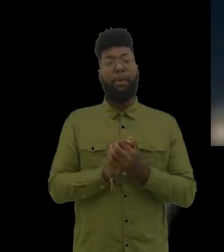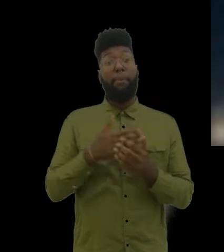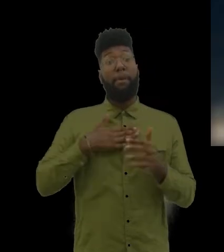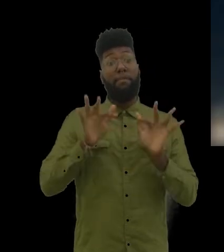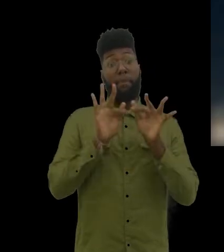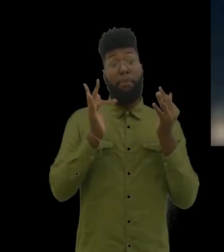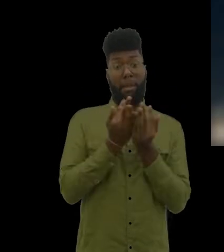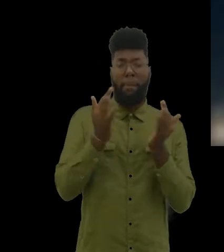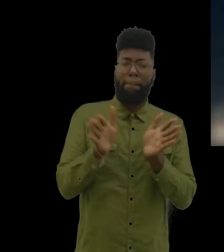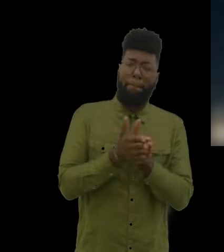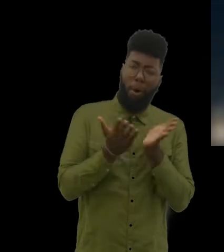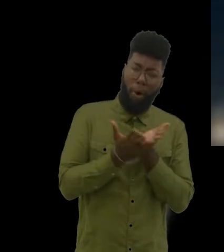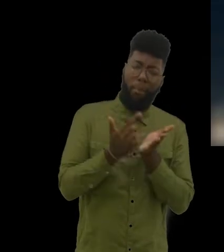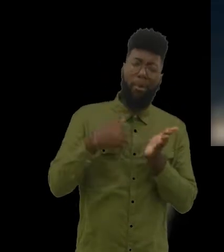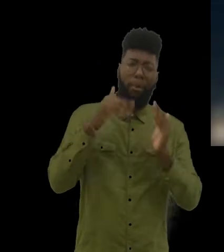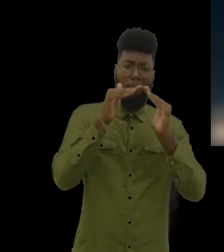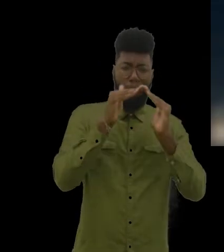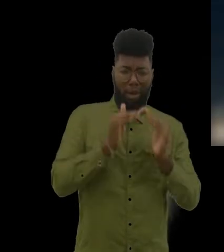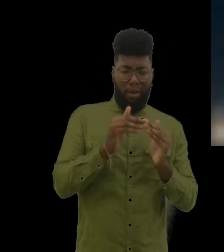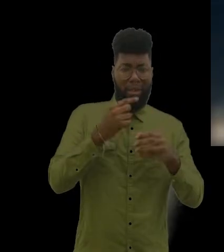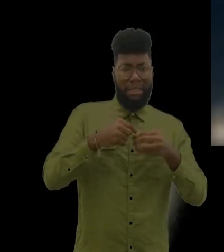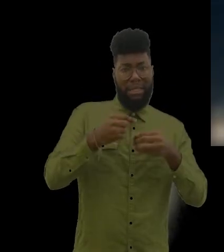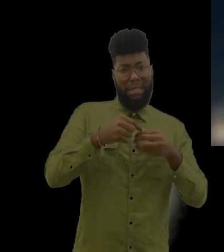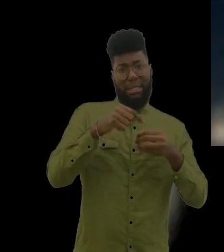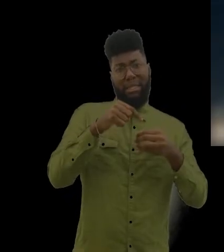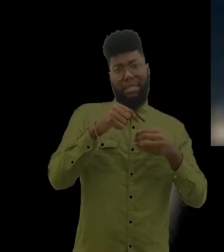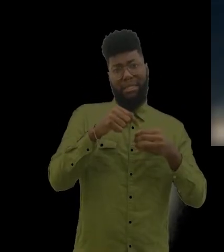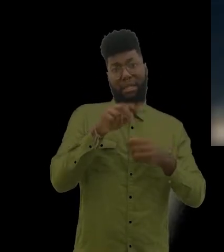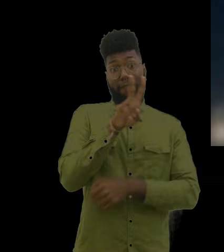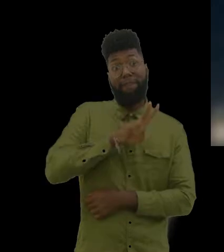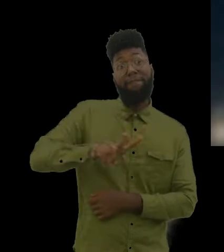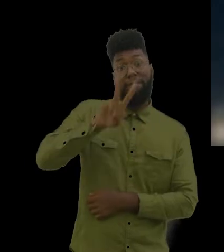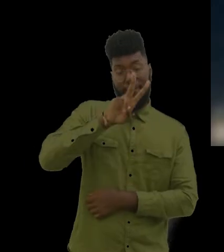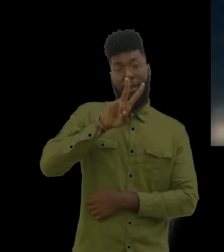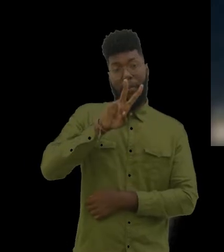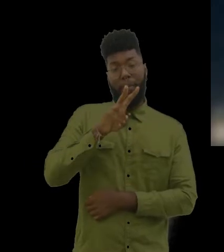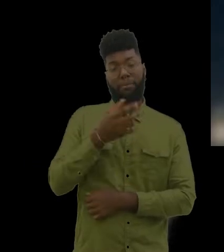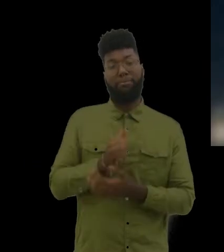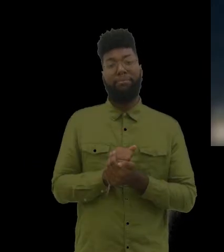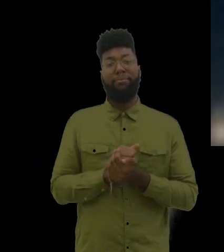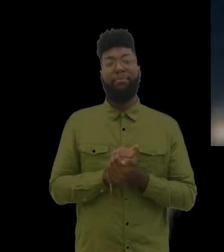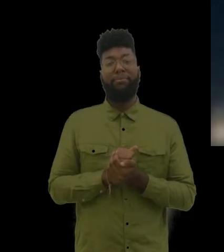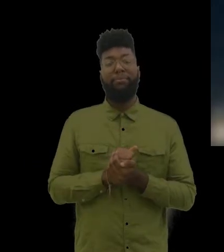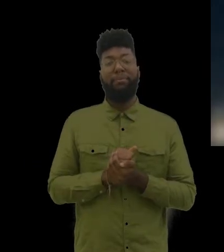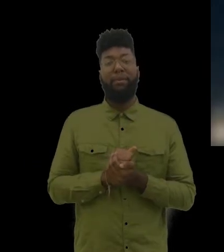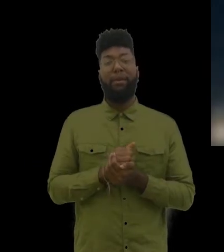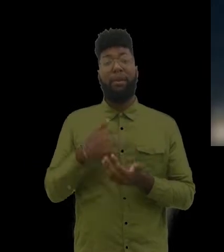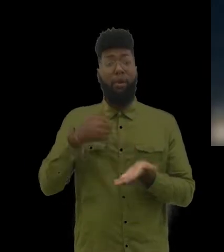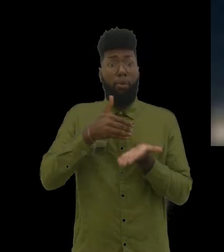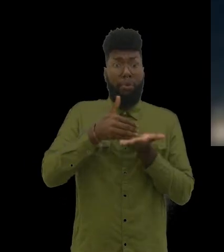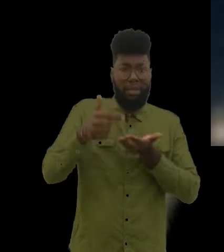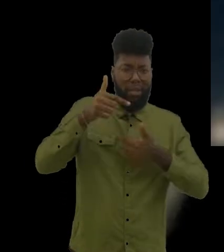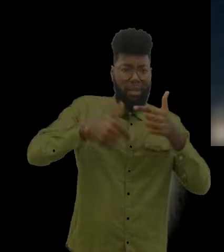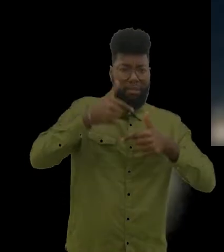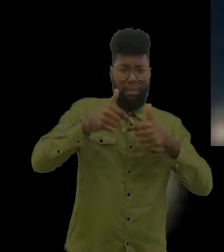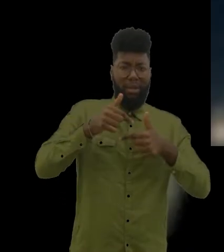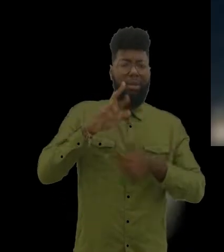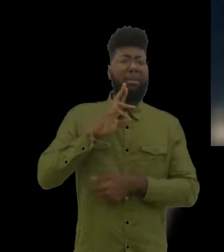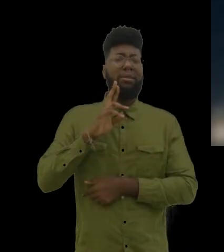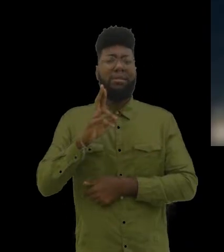onde moro ainda, até hoje, né? E, enfim, comecei a trabalhar em restaurantes, como garçom, como